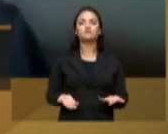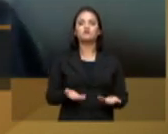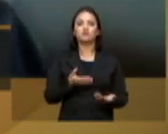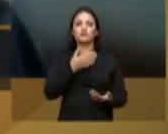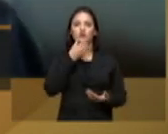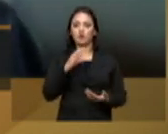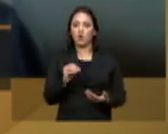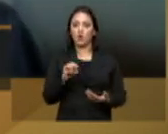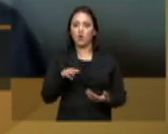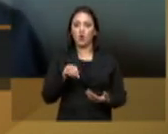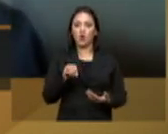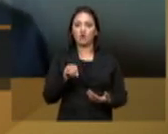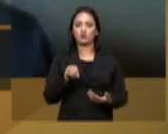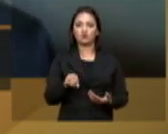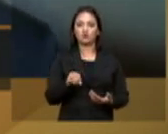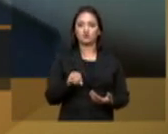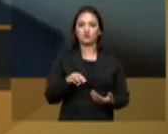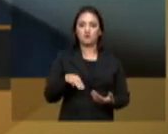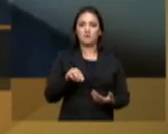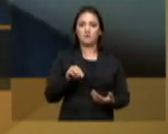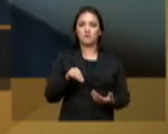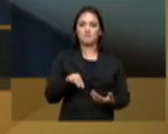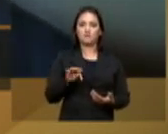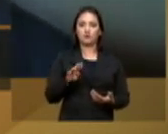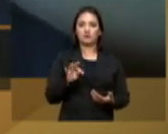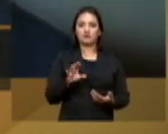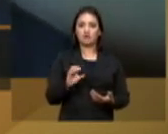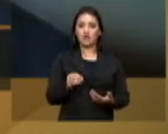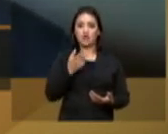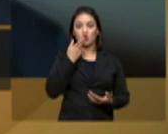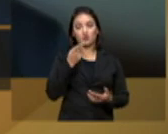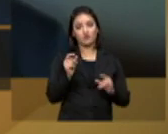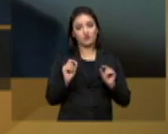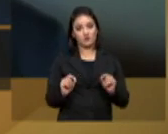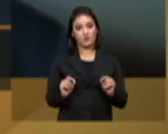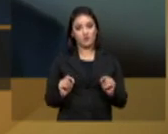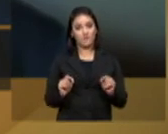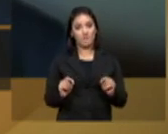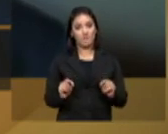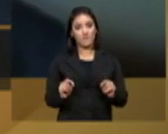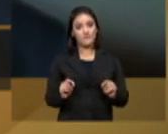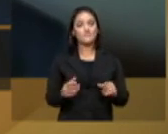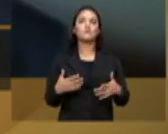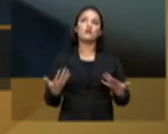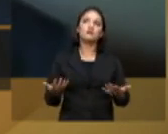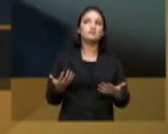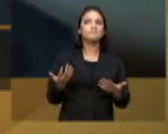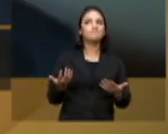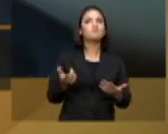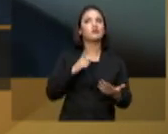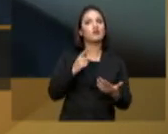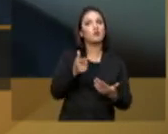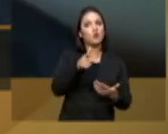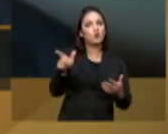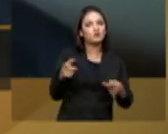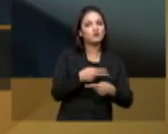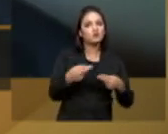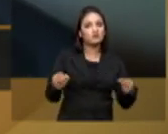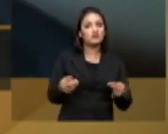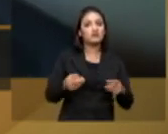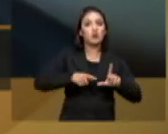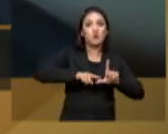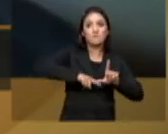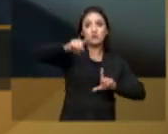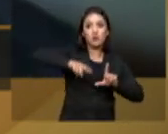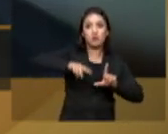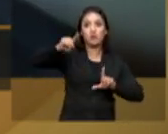ser desejável a norma questionada, abro aspas, haja visto, entre outros fatores, a velocidade de